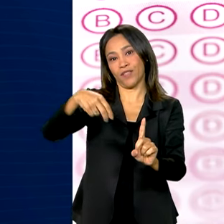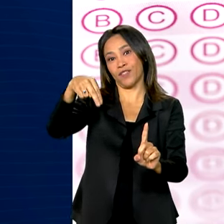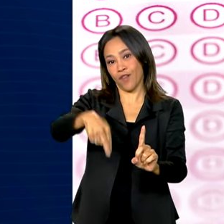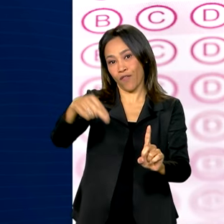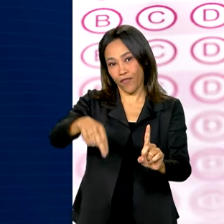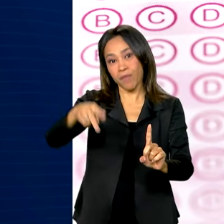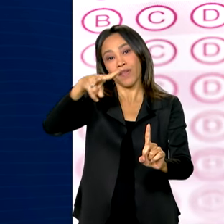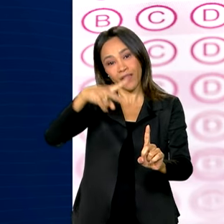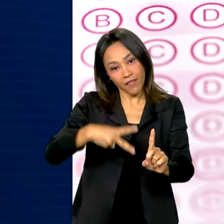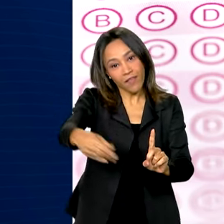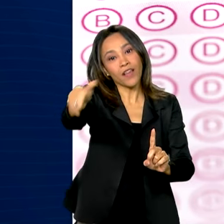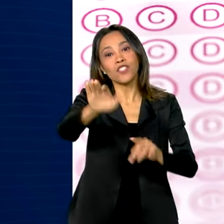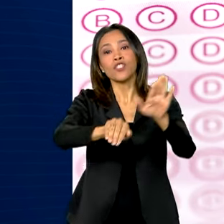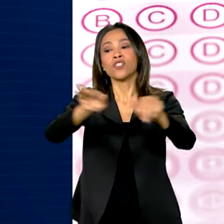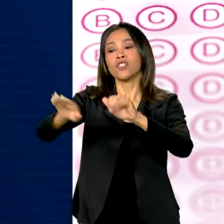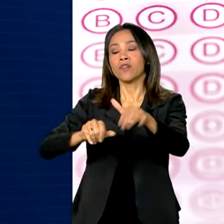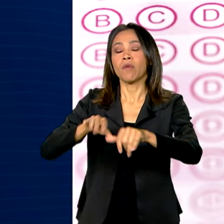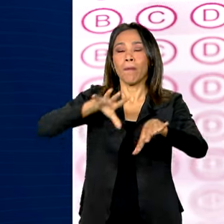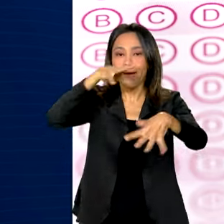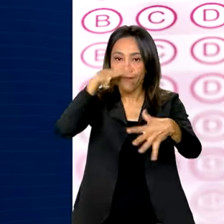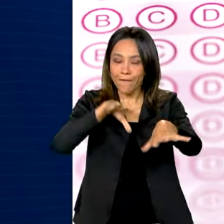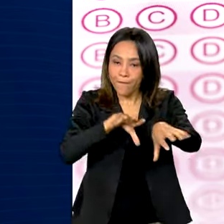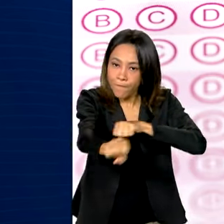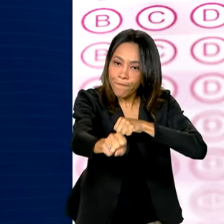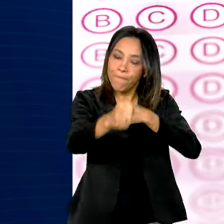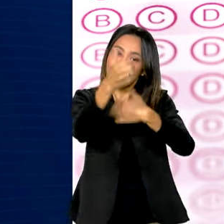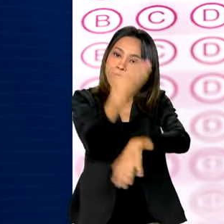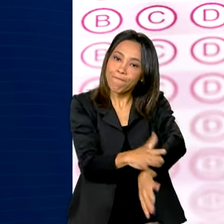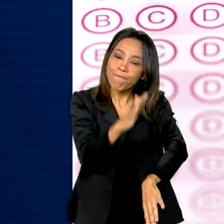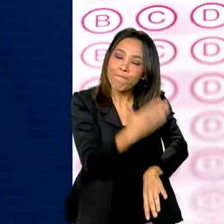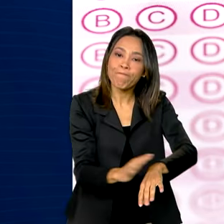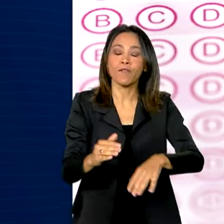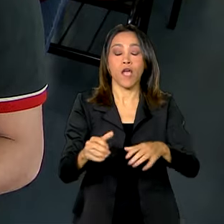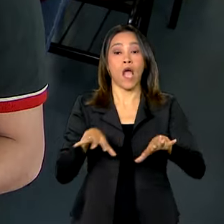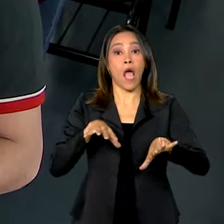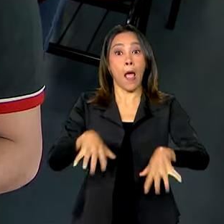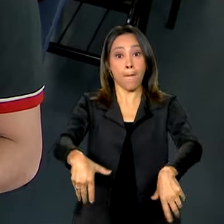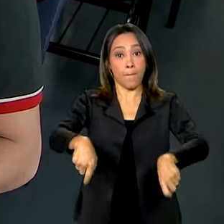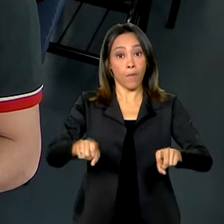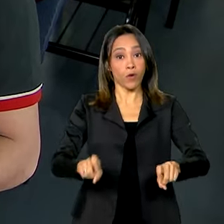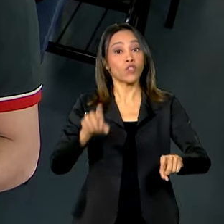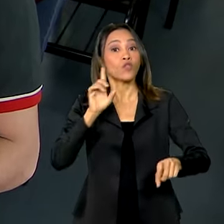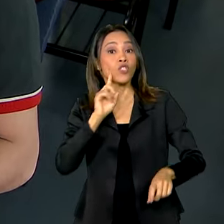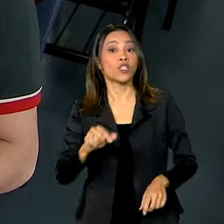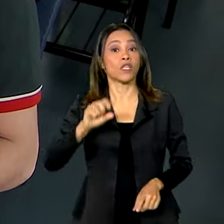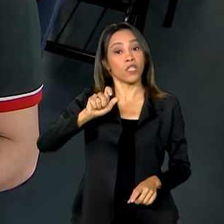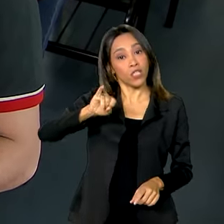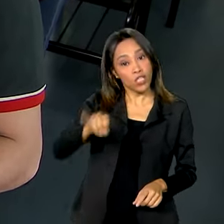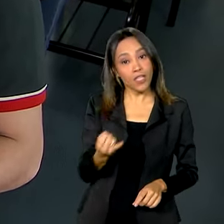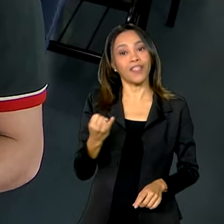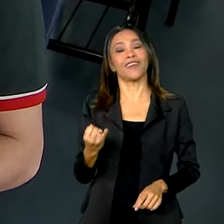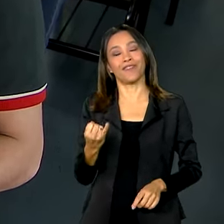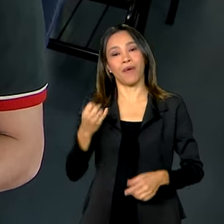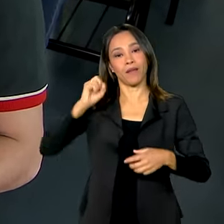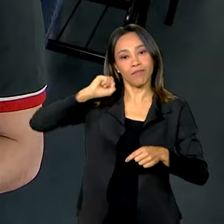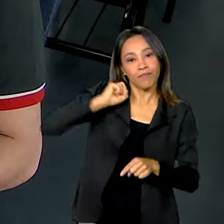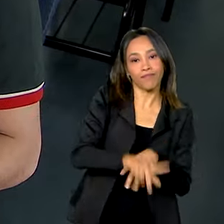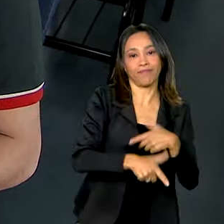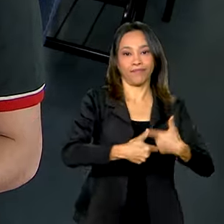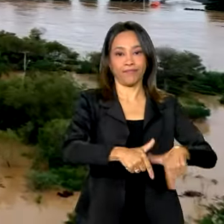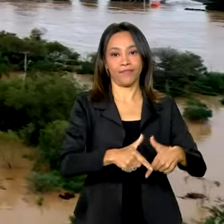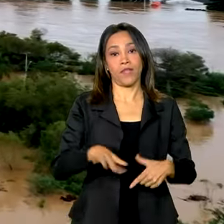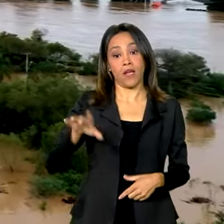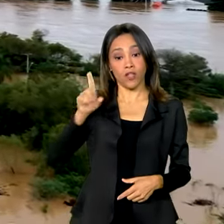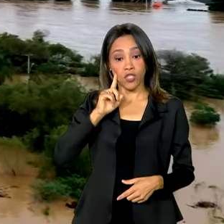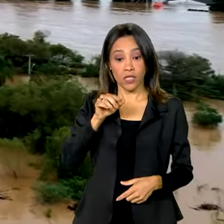os cursos de formação. A posse dos aprovados começa em janeiro. O processo seletivo estava previsto para o dia 5